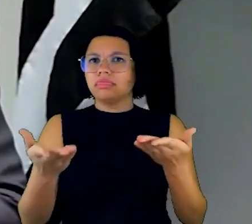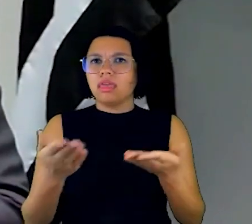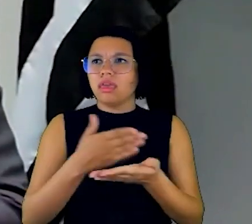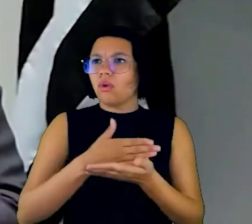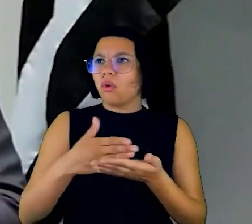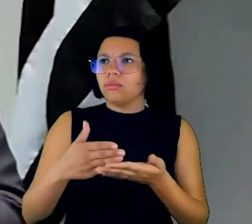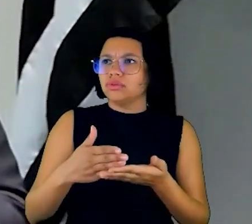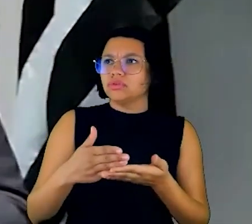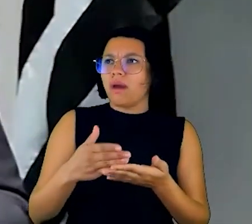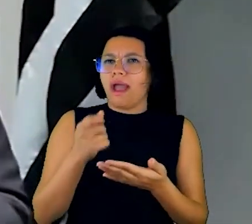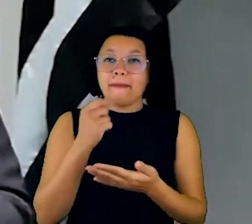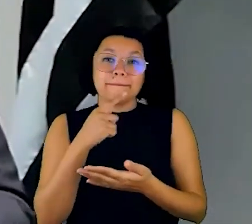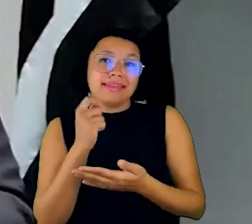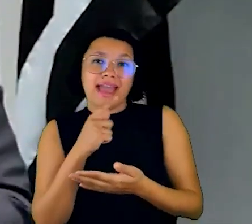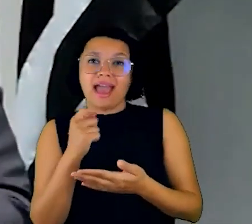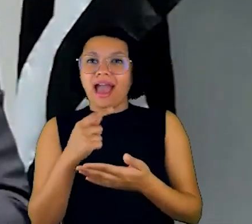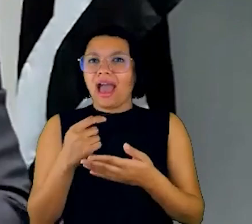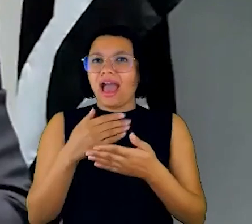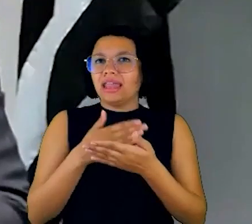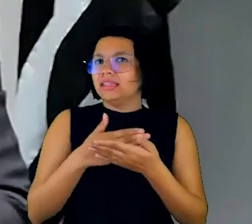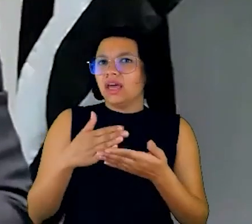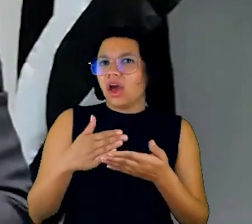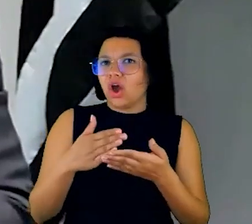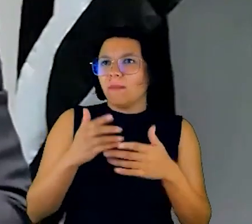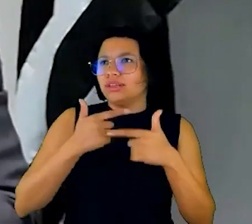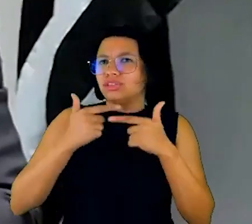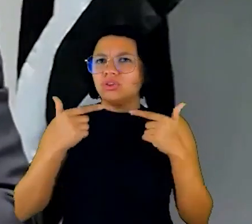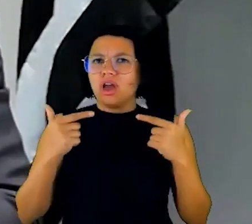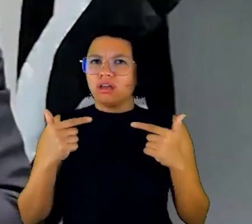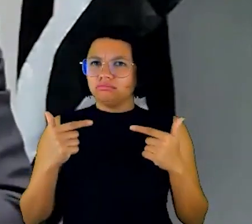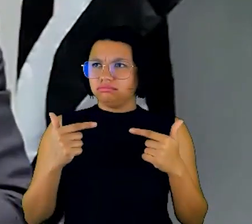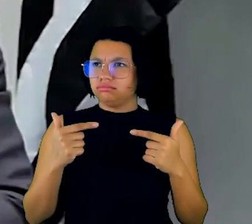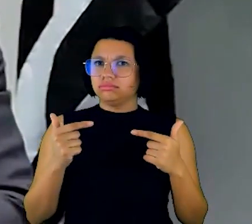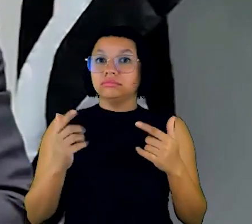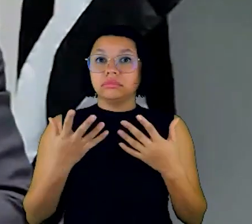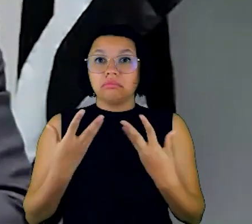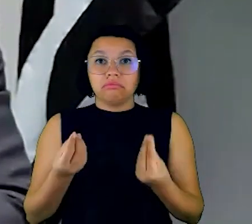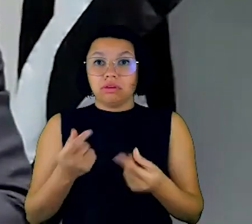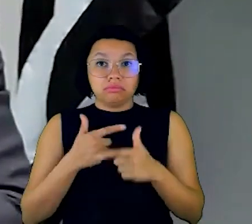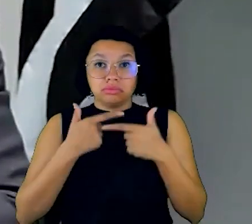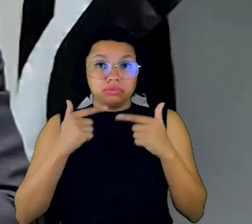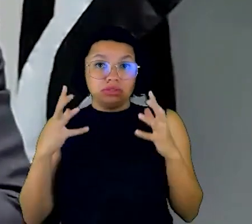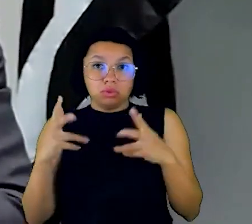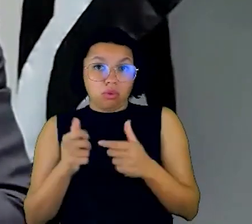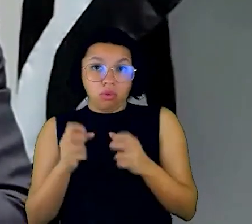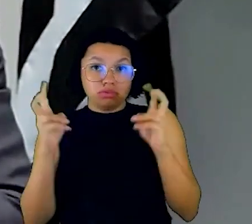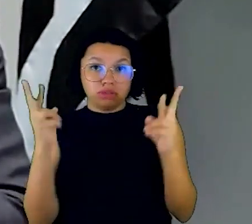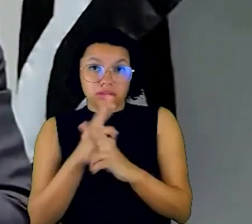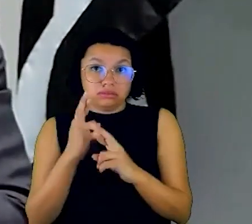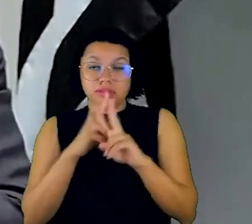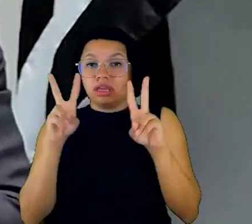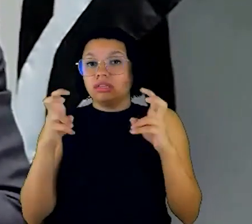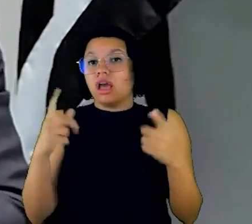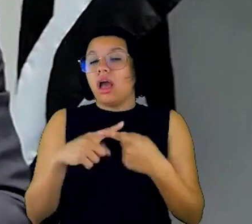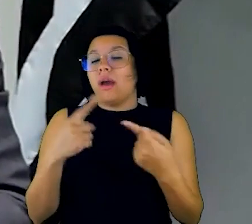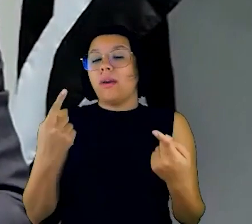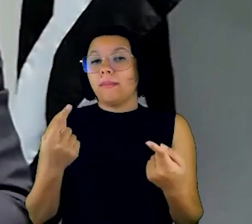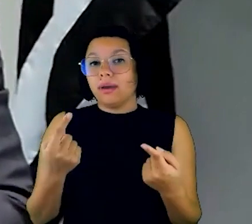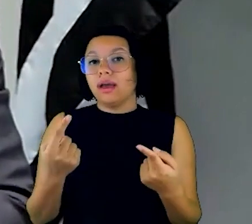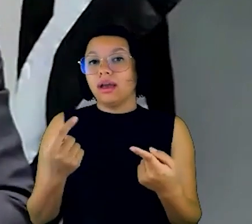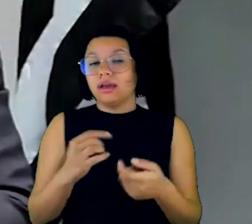rir, né? E eu falei, então tá bom, então vamos rir todos, né, a respeito desse assunto. Mas,